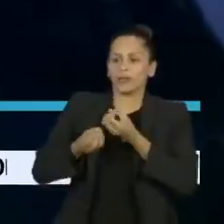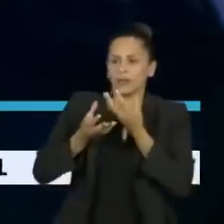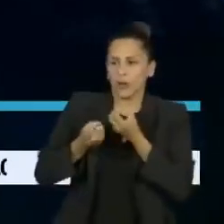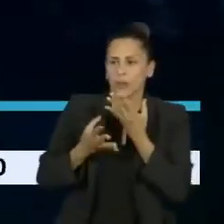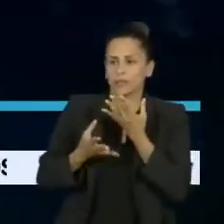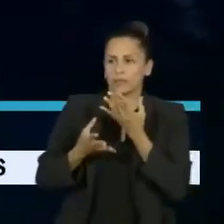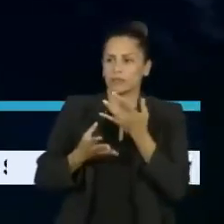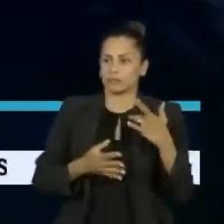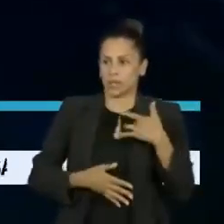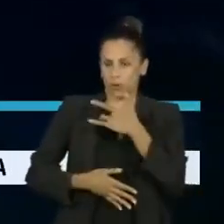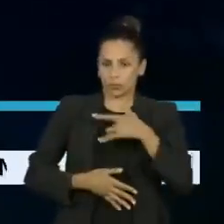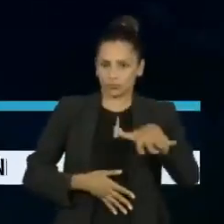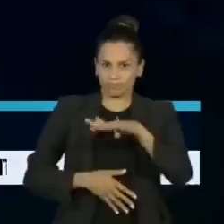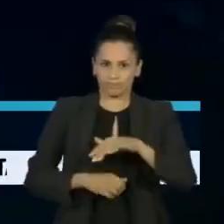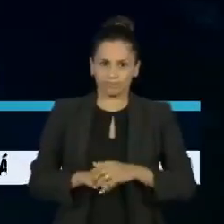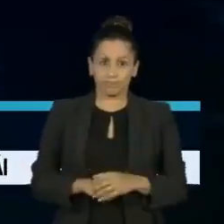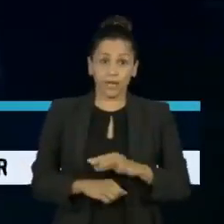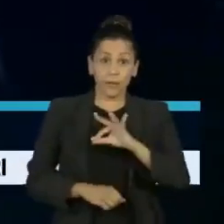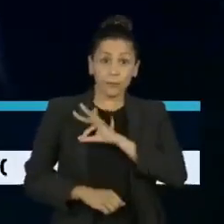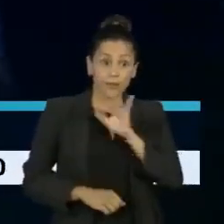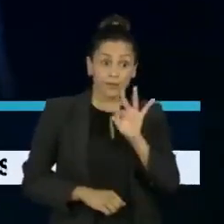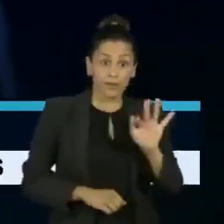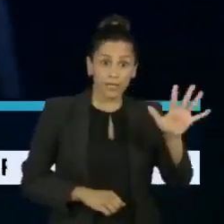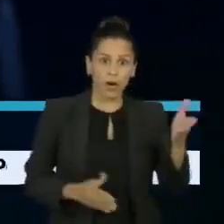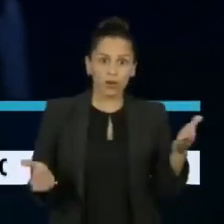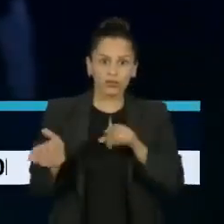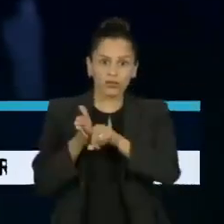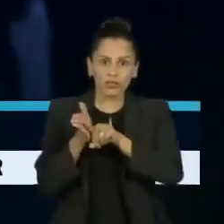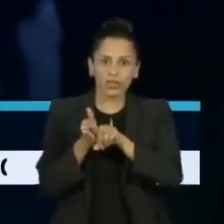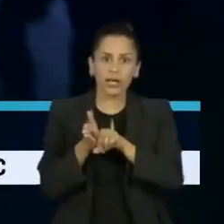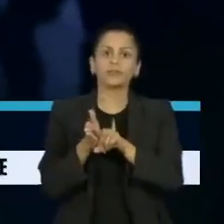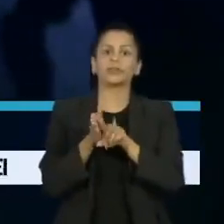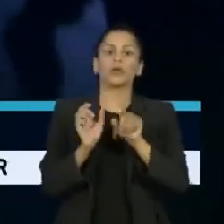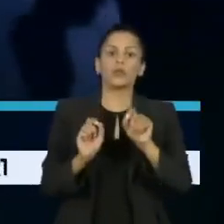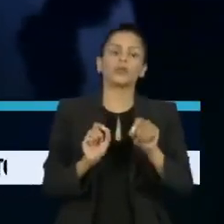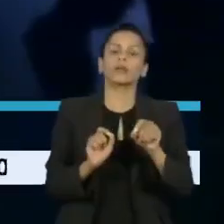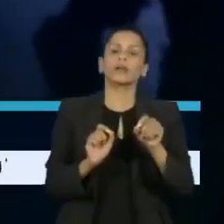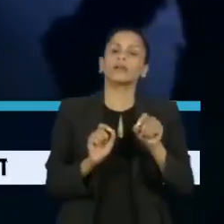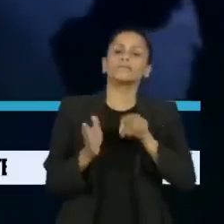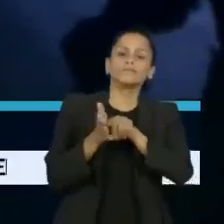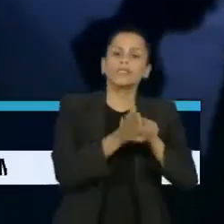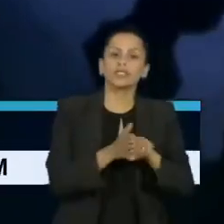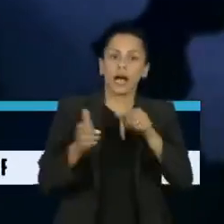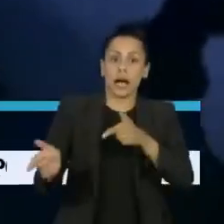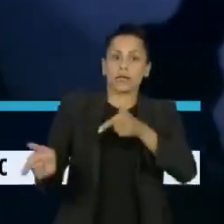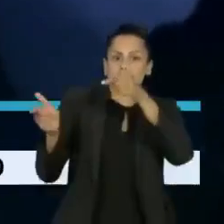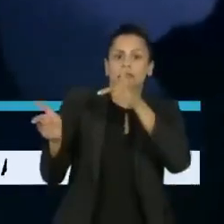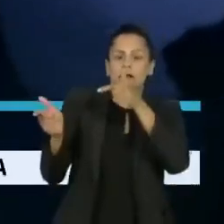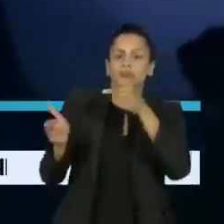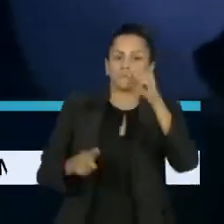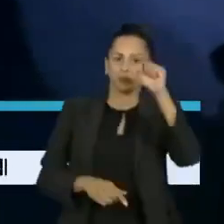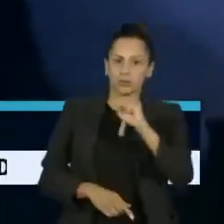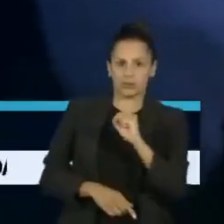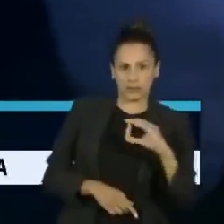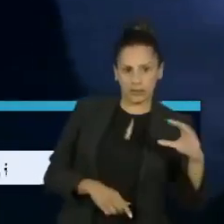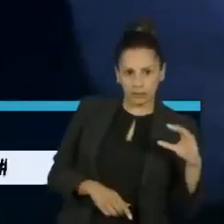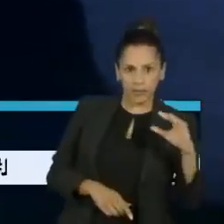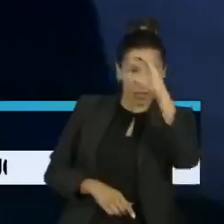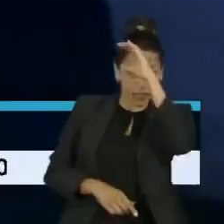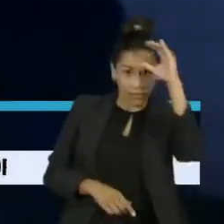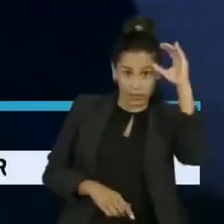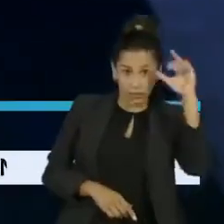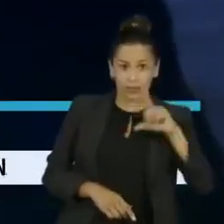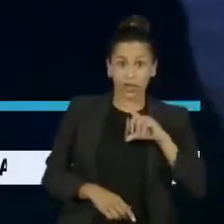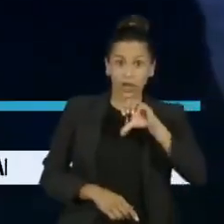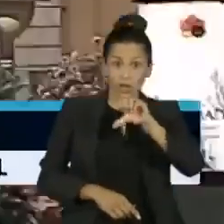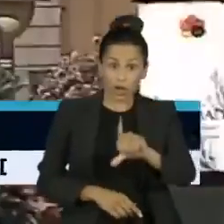A Polícia Federal abriu hoje um inquérito para investigar o assalto milionário a um banco em Criciúma na madrugada de terça-feira. 9 suspeitos foram